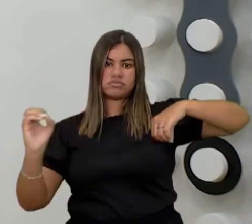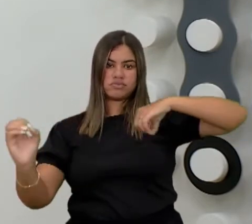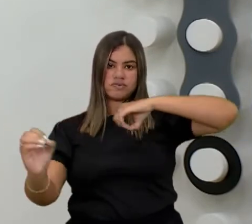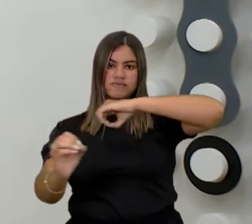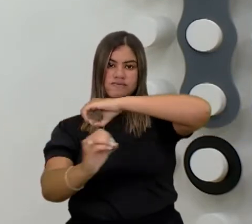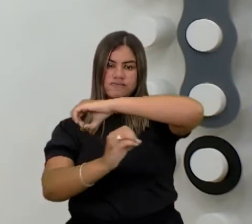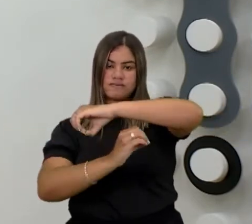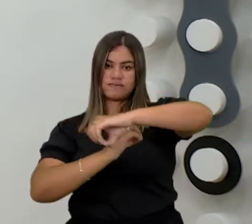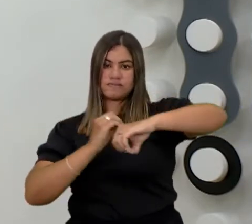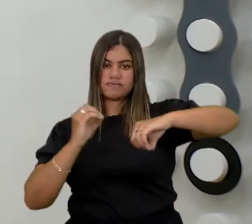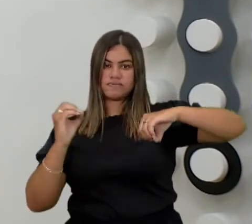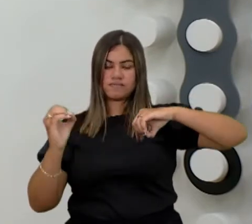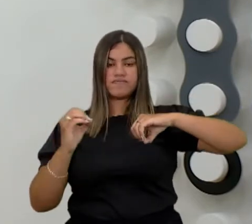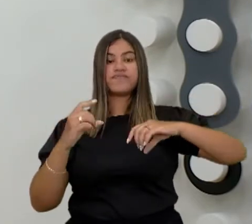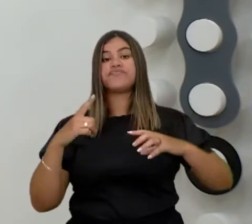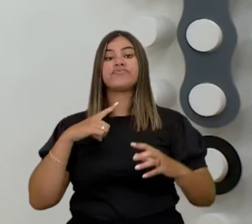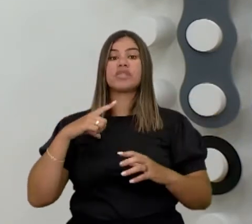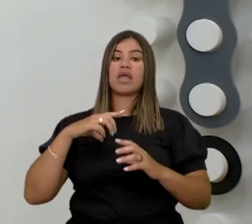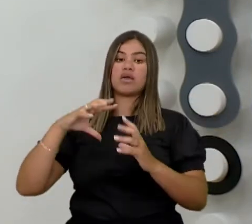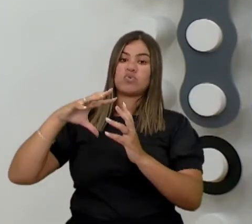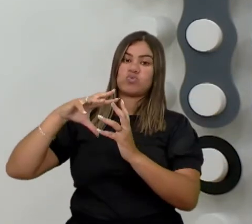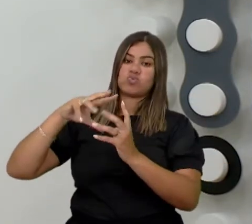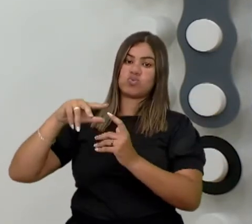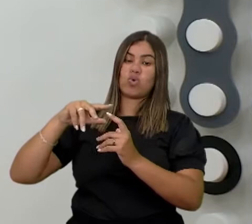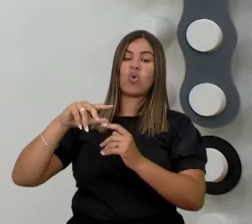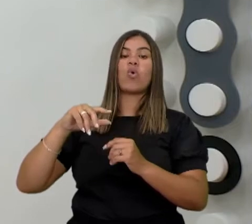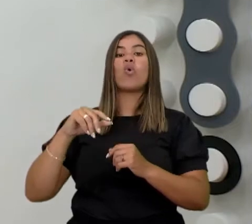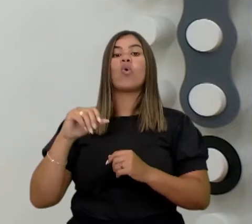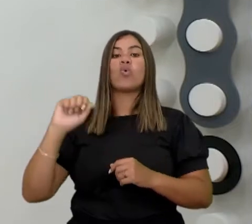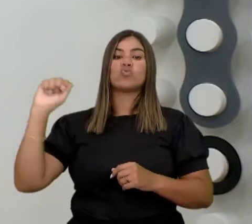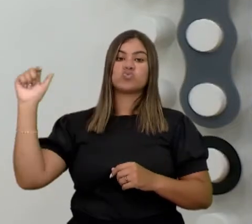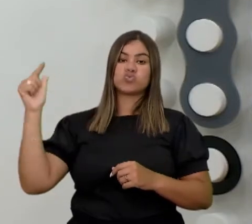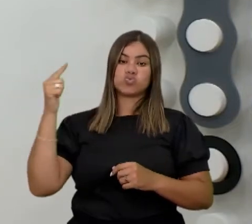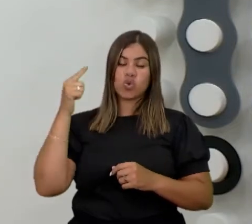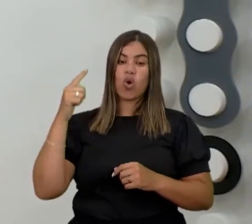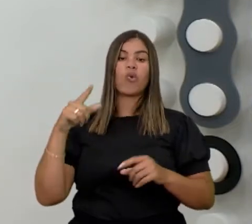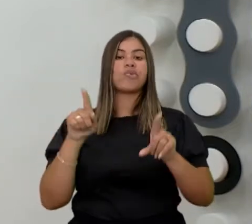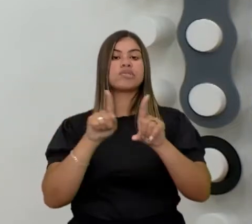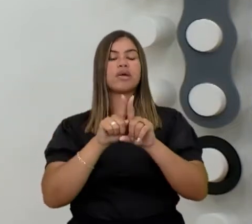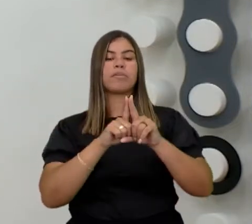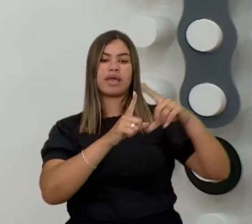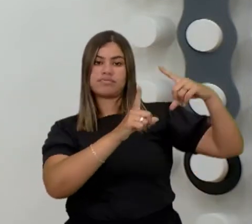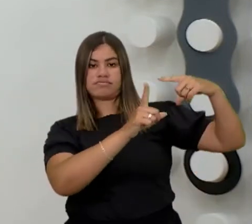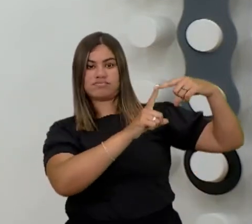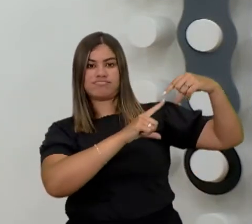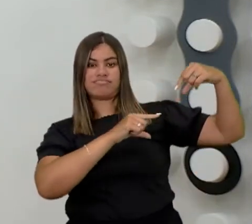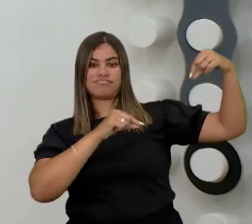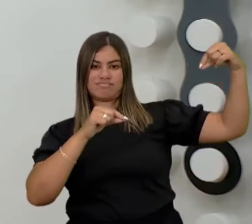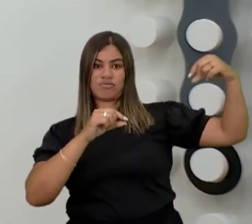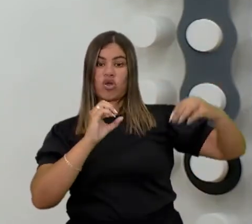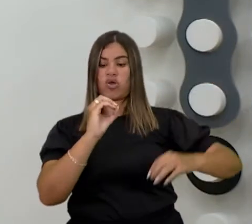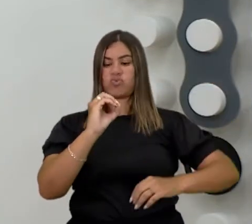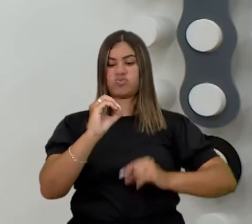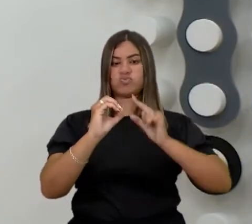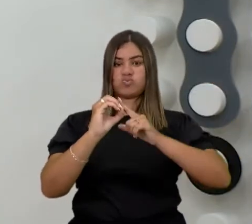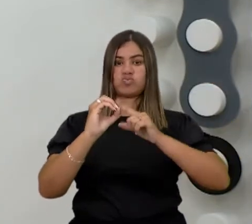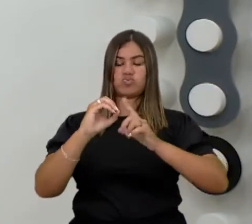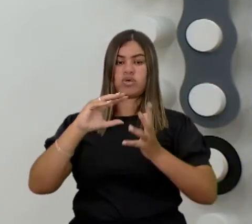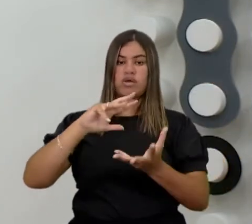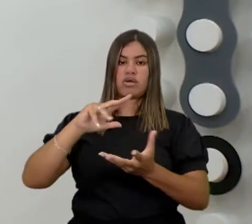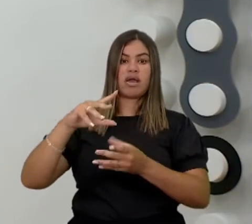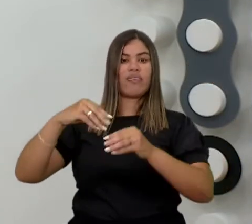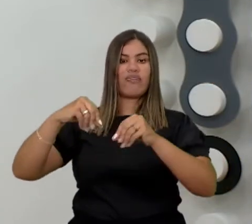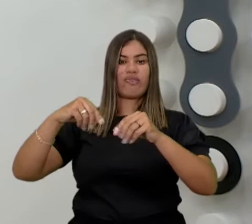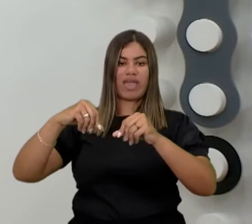nós temos aí a Terra e ter o seu sistema, o seu satélite natural, porque a